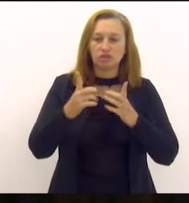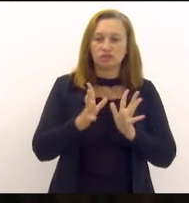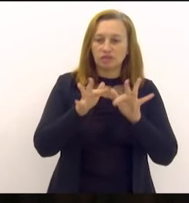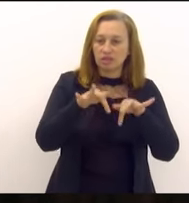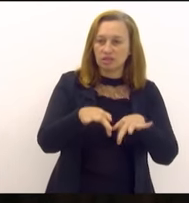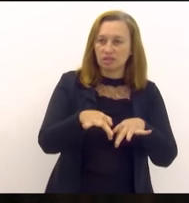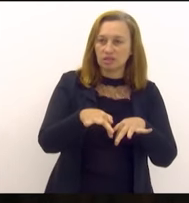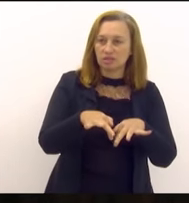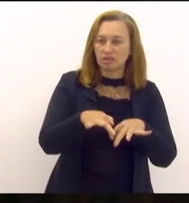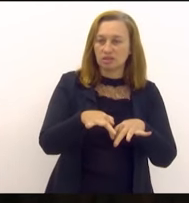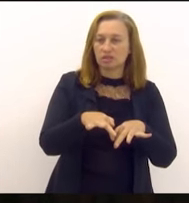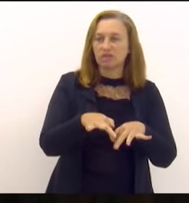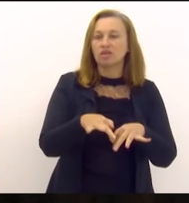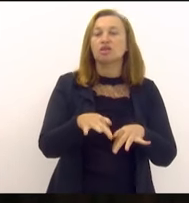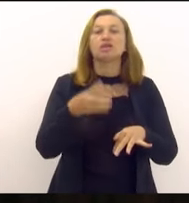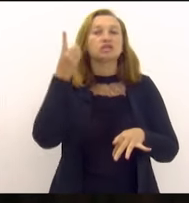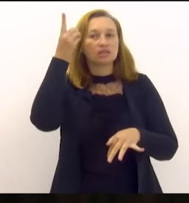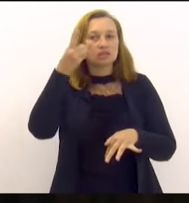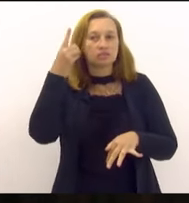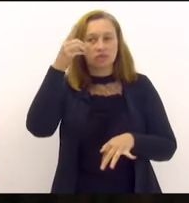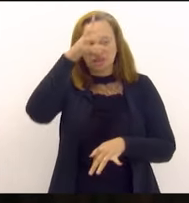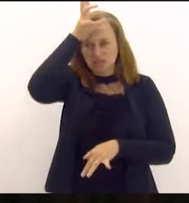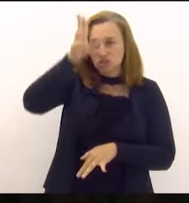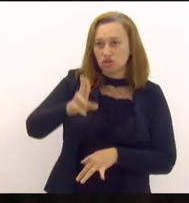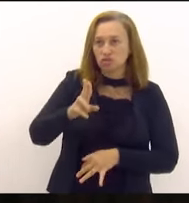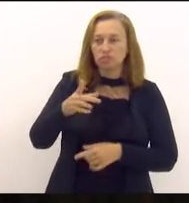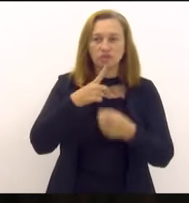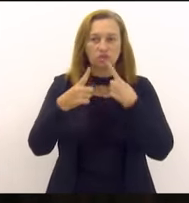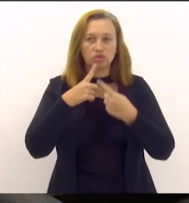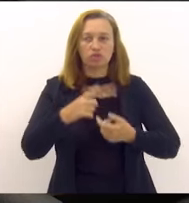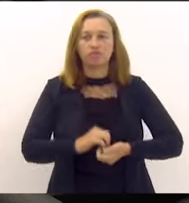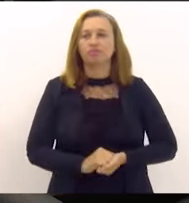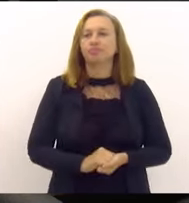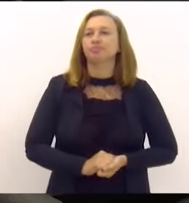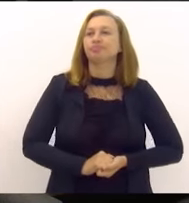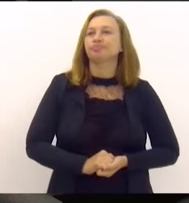discutir, deputada Tia Ju, para discutir.